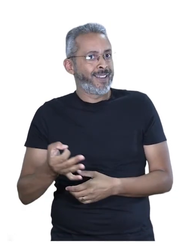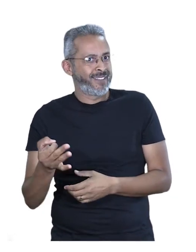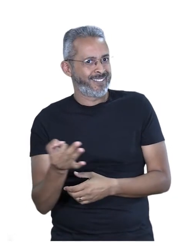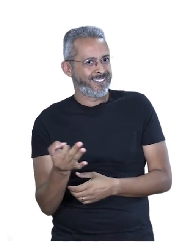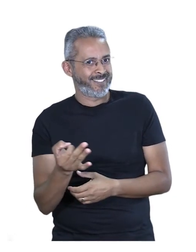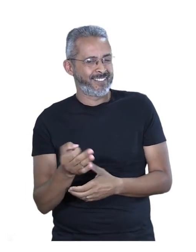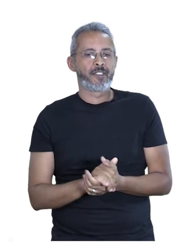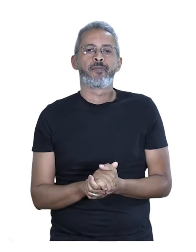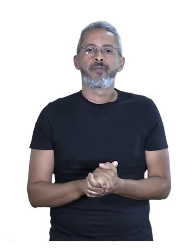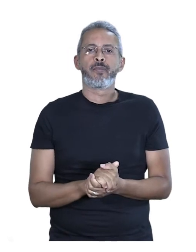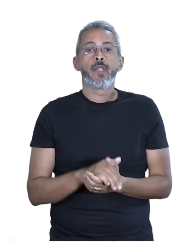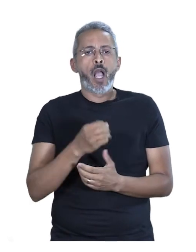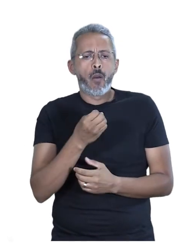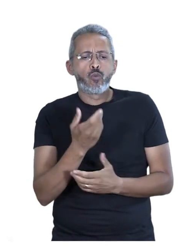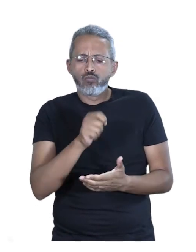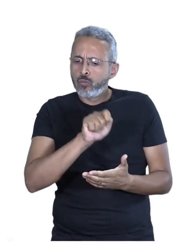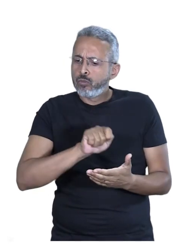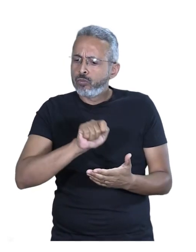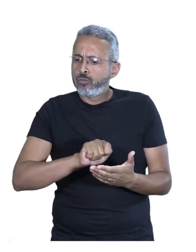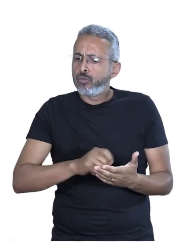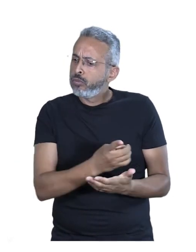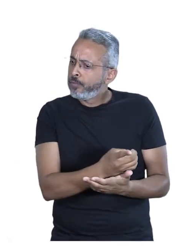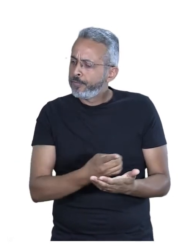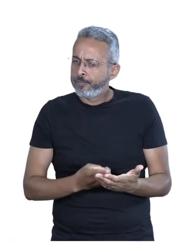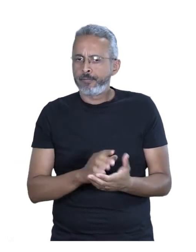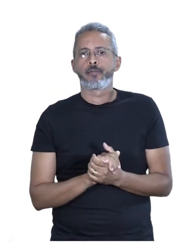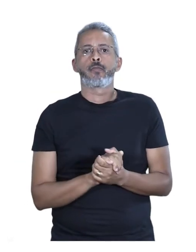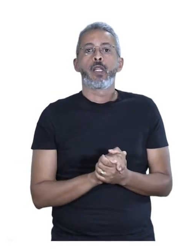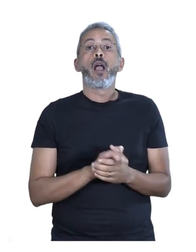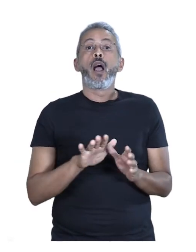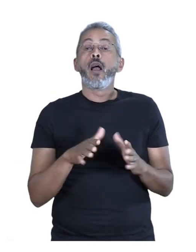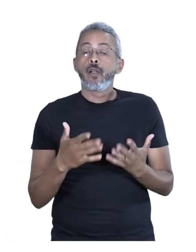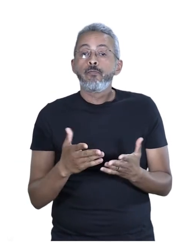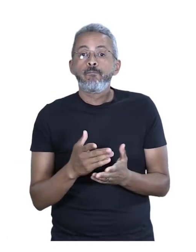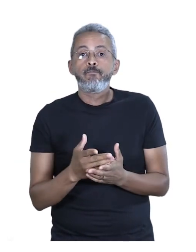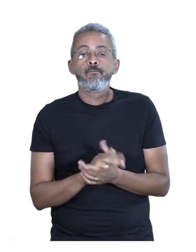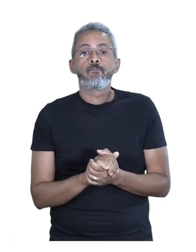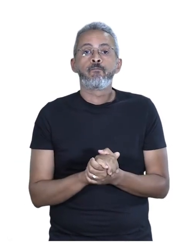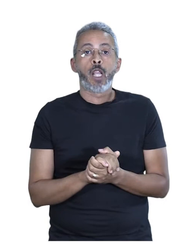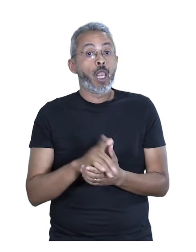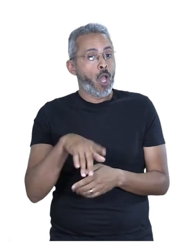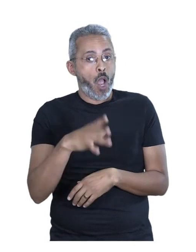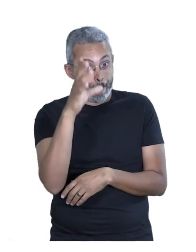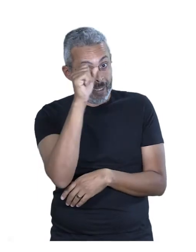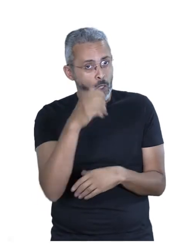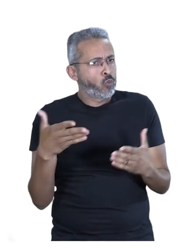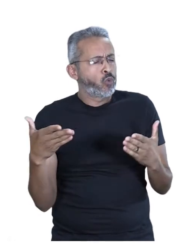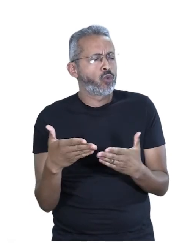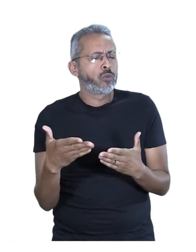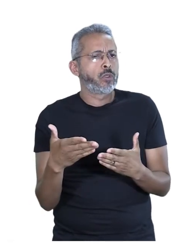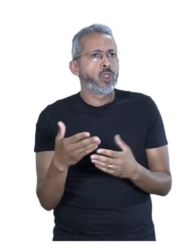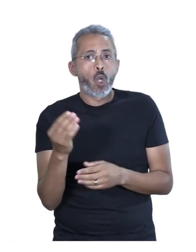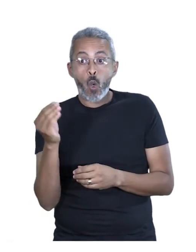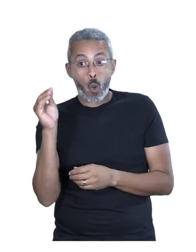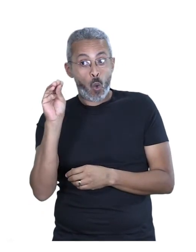Perfeito, né? Muito bem escrita essa dissertação, hein? Bora lá! Conforme aprendemos hoje, o que está